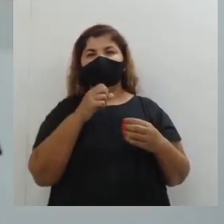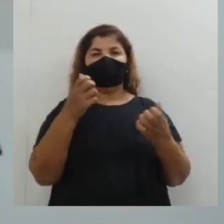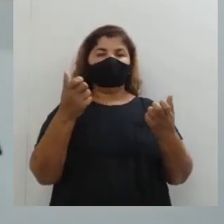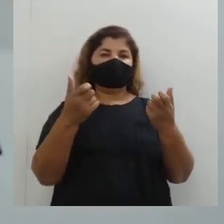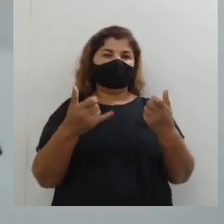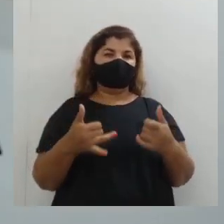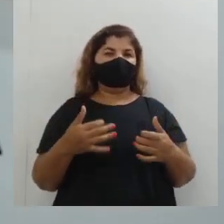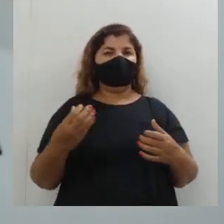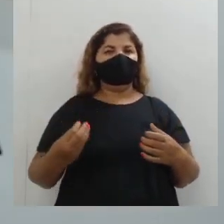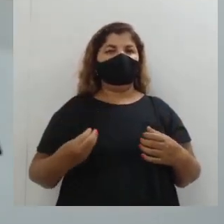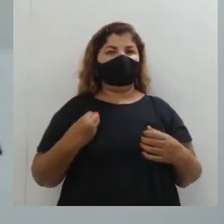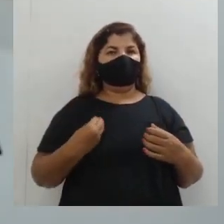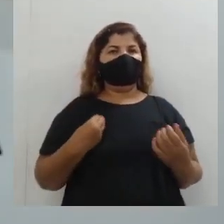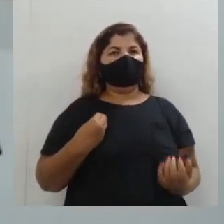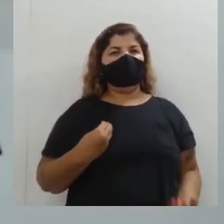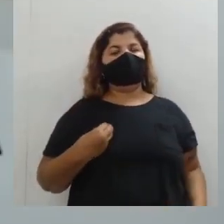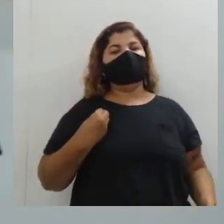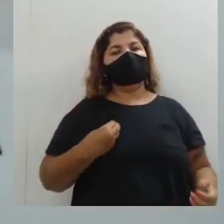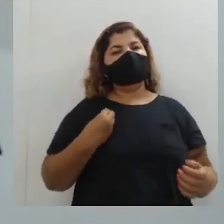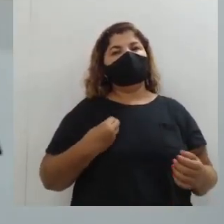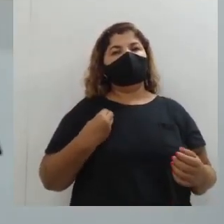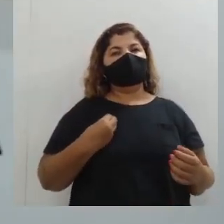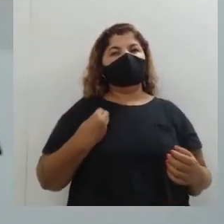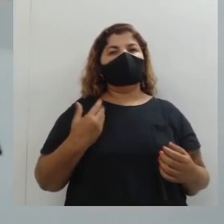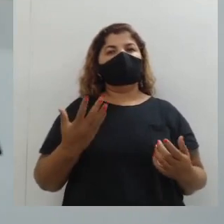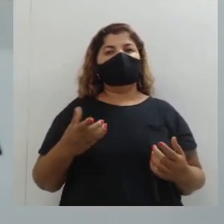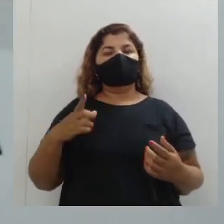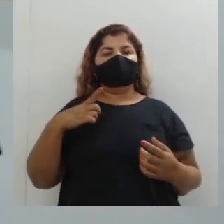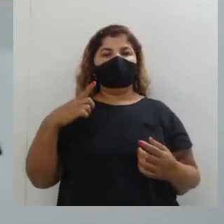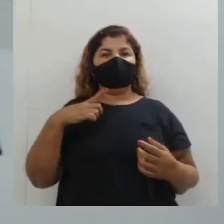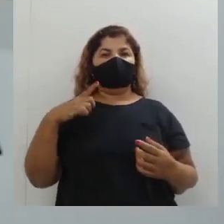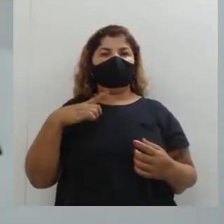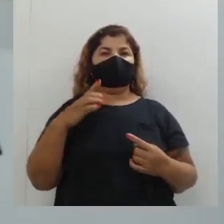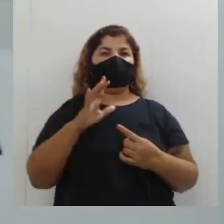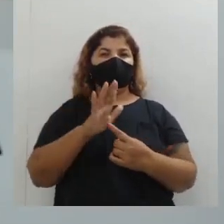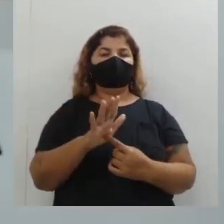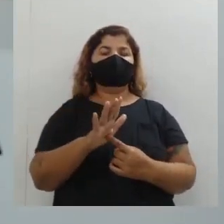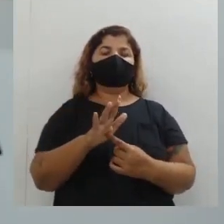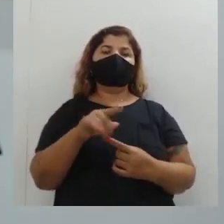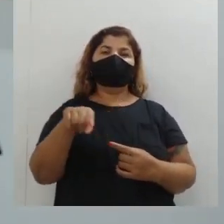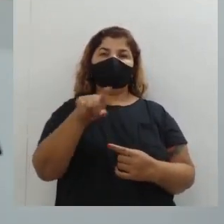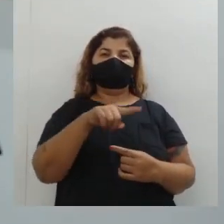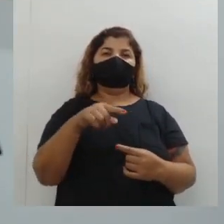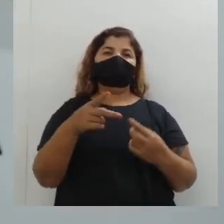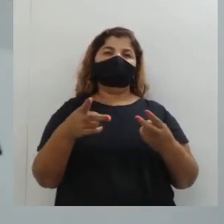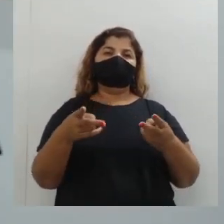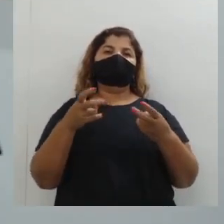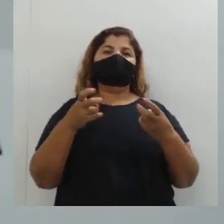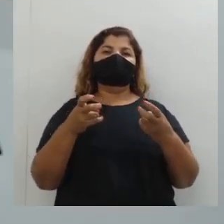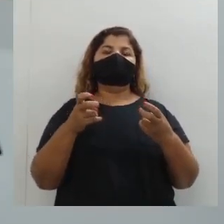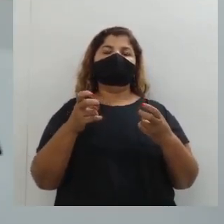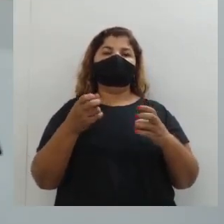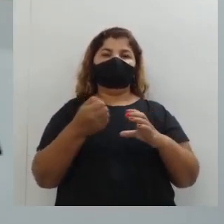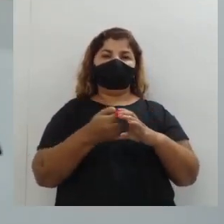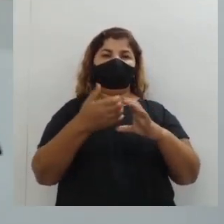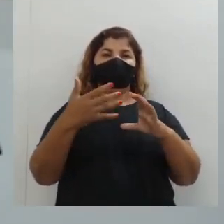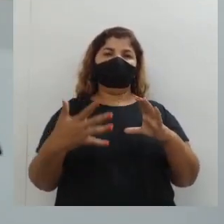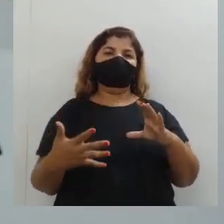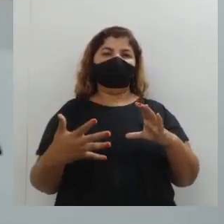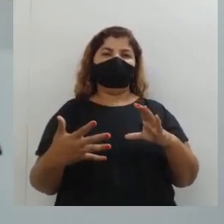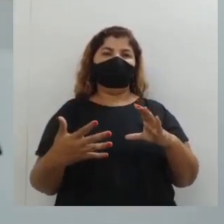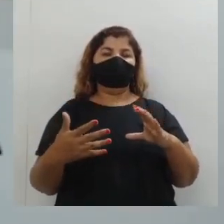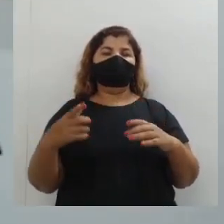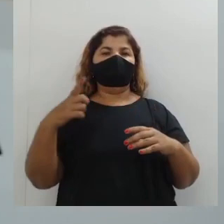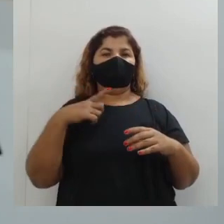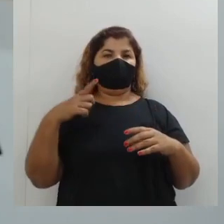inteira dele. Muita coisa ele viveu, não viveu só isso. Mas eu trouxe o que é essencial para que vocês percebam melhor características que